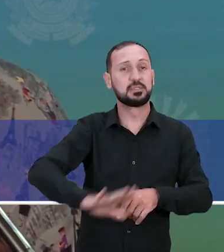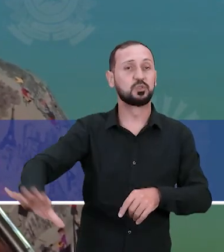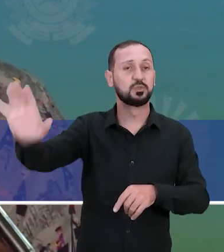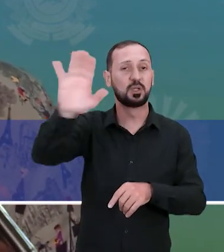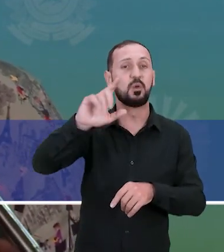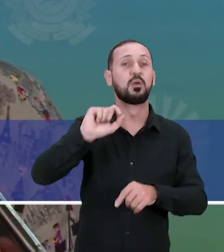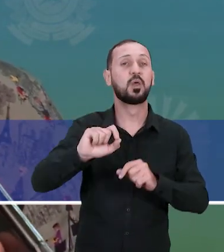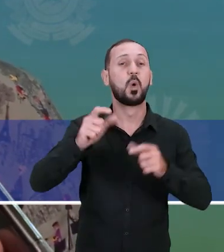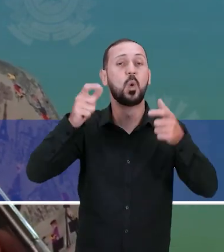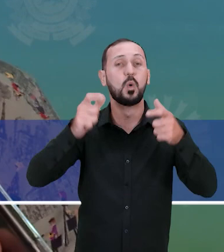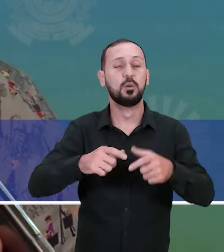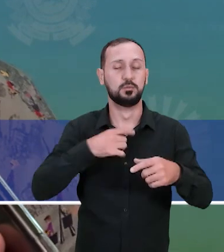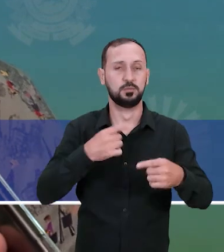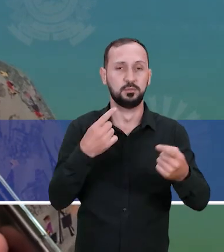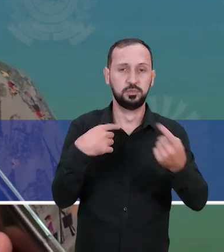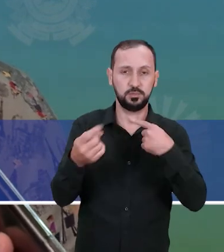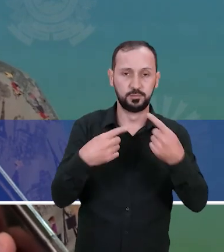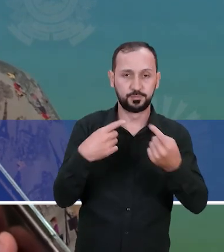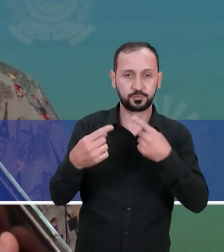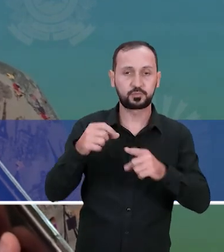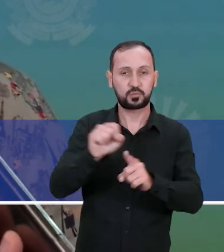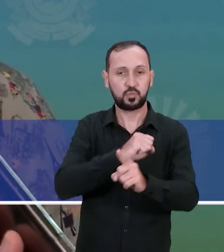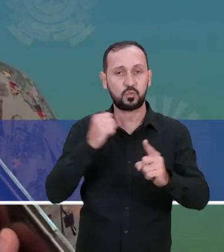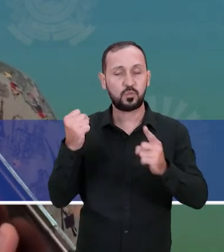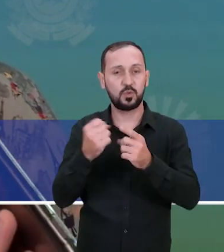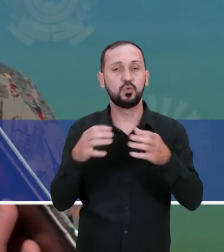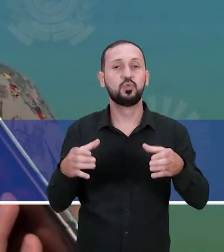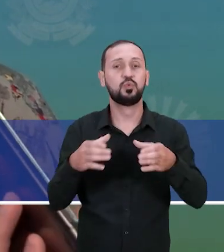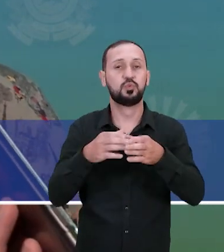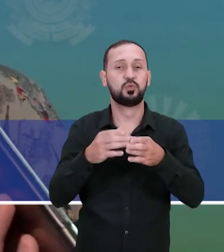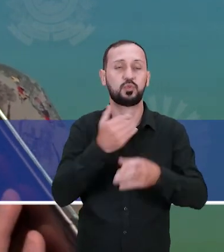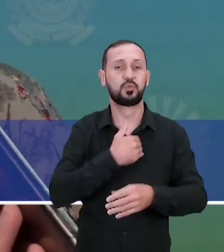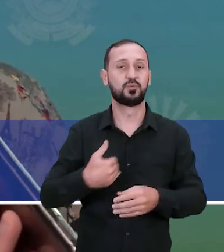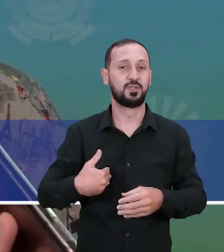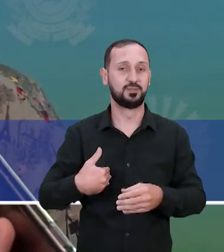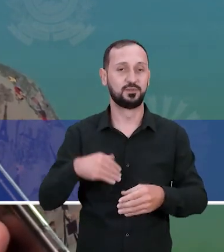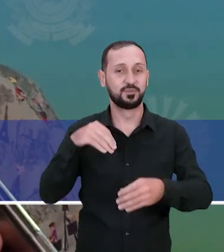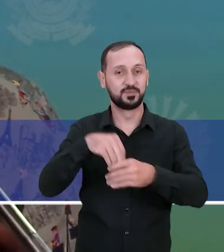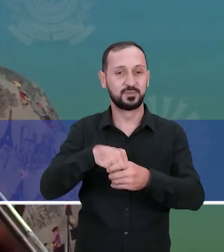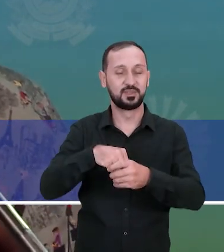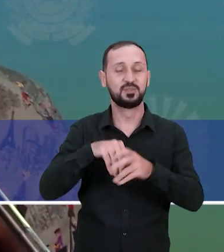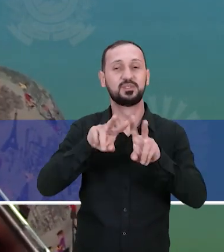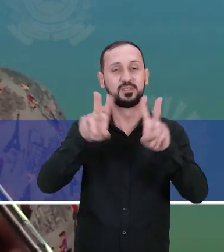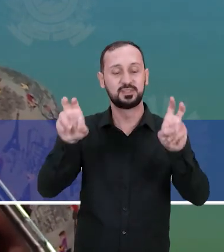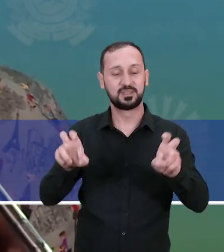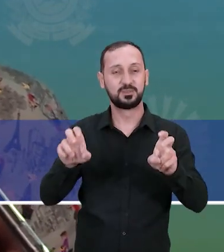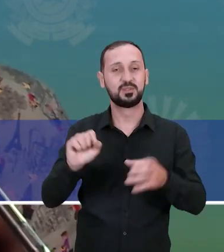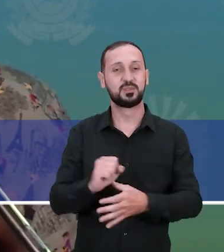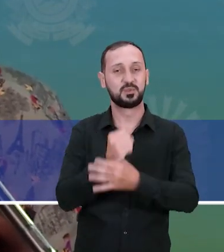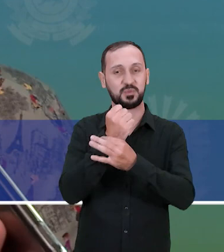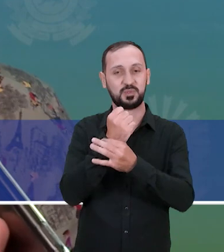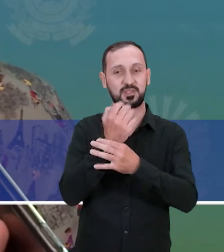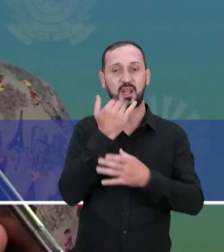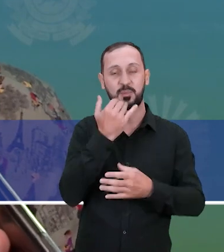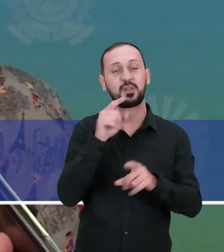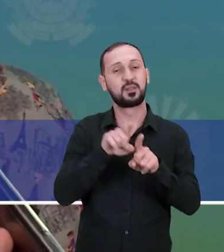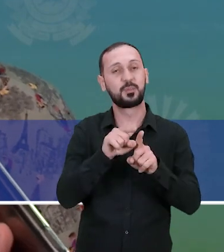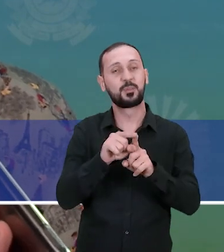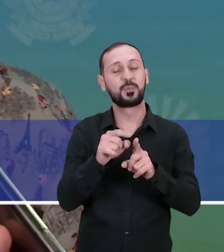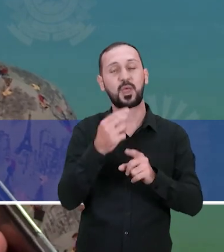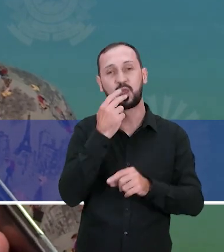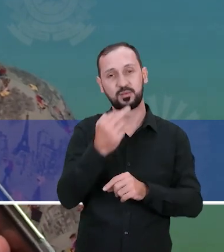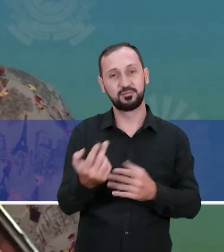Nacional, que é a instância de diálogo da sociedade civil com o governo nesse sistema de segurança alimentar e nutricional, e